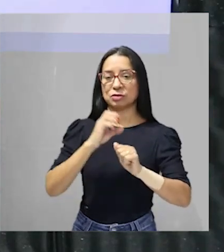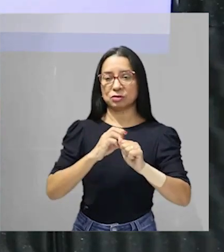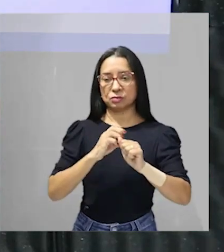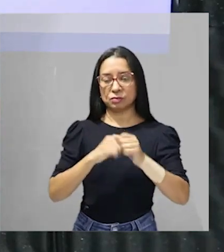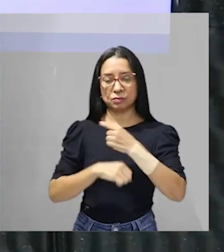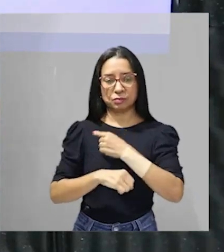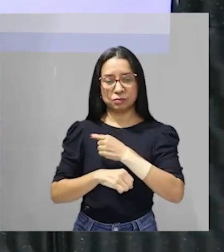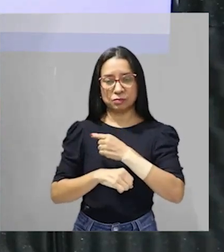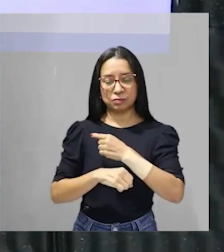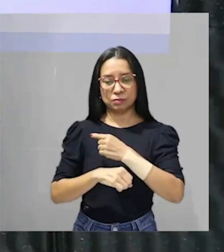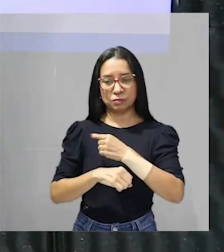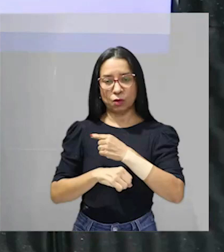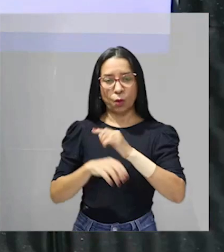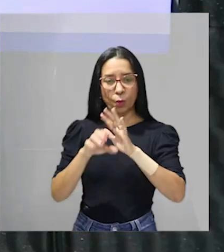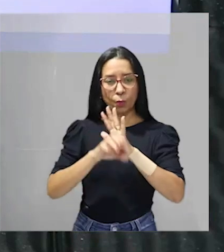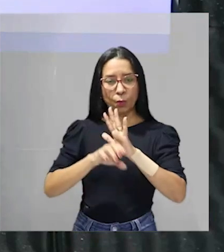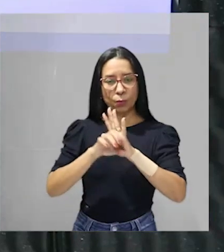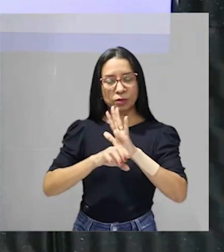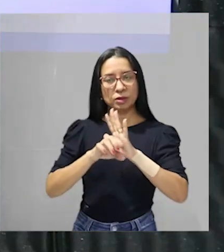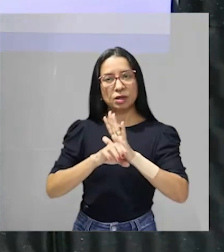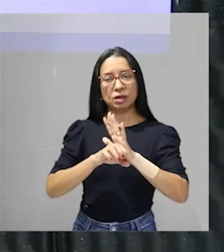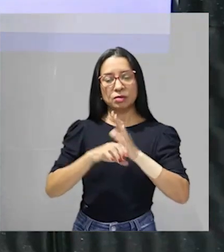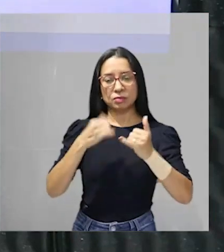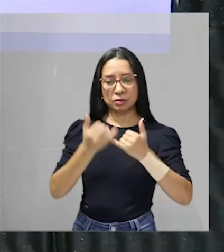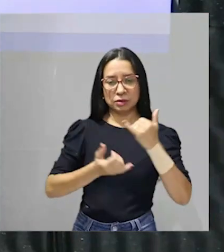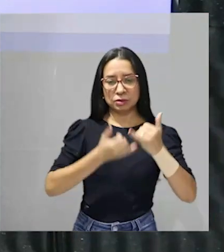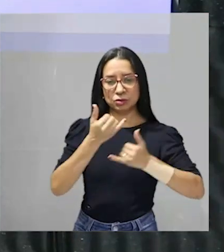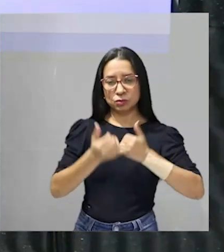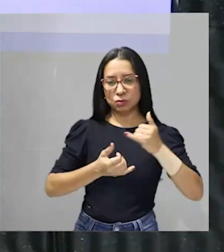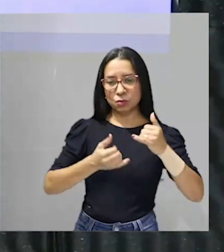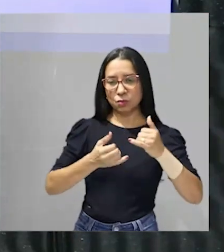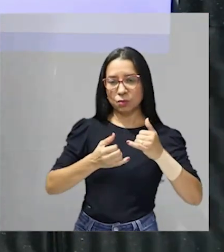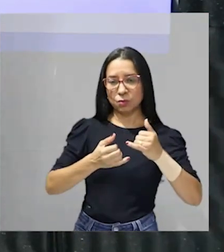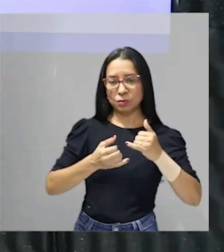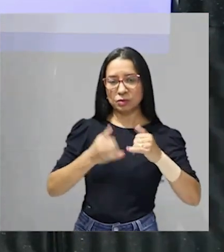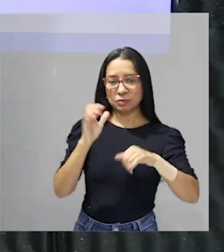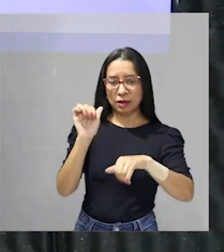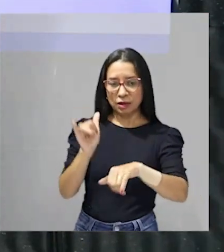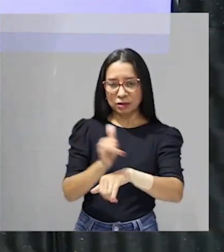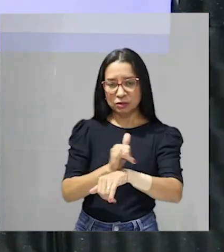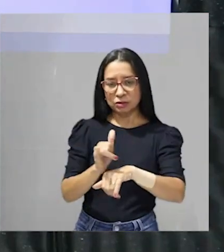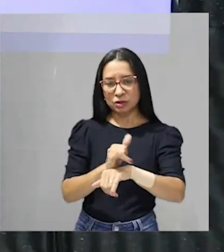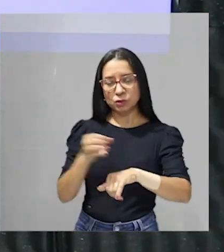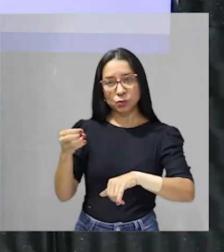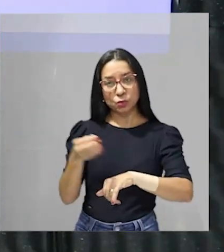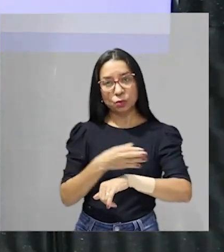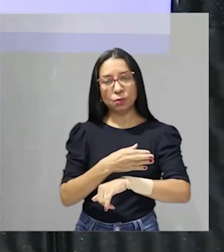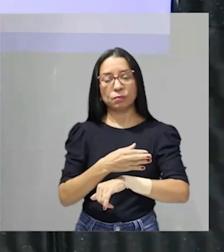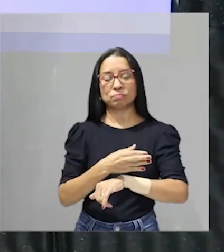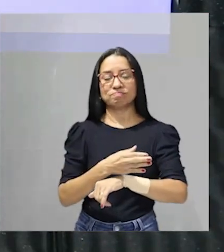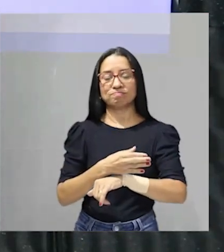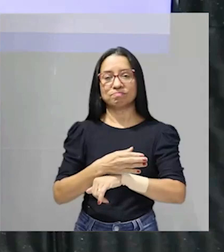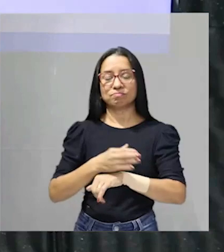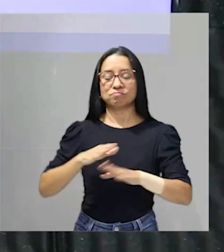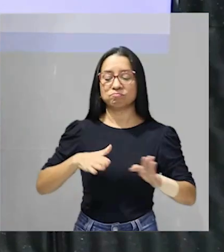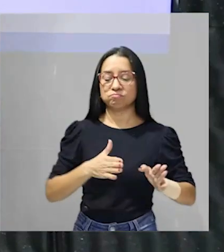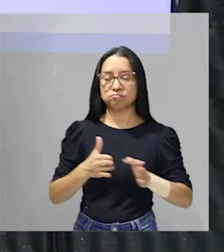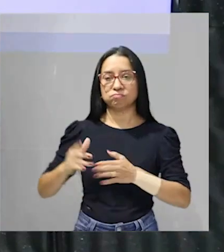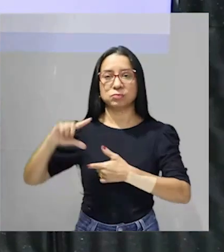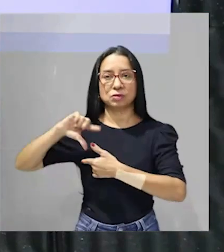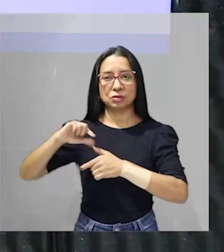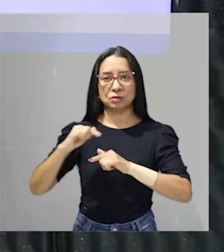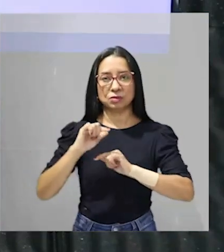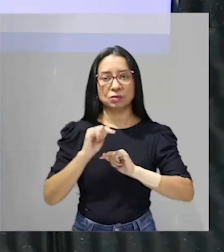aqui eu trago só a nível de curiosidade que desde a antiguidade o homem já sentia necessidade